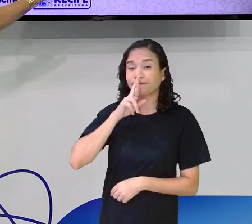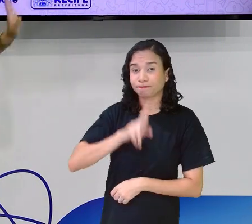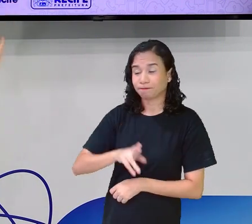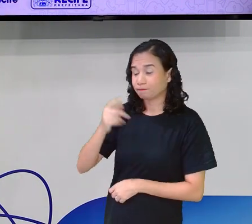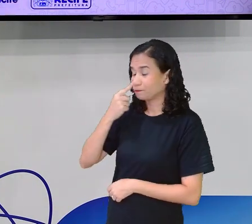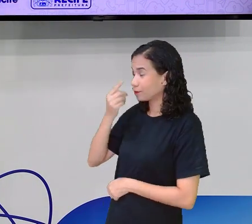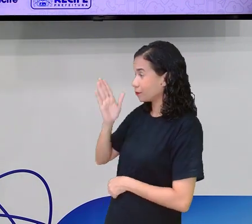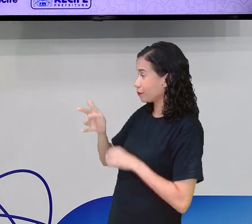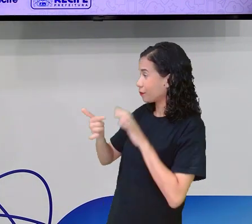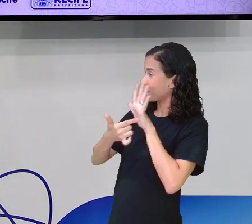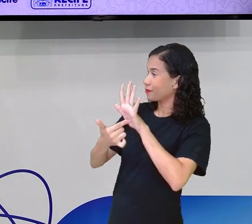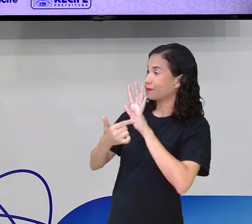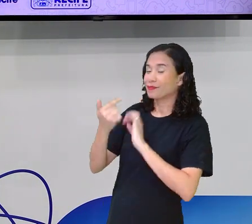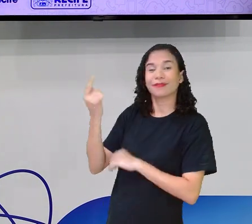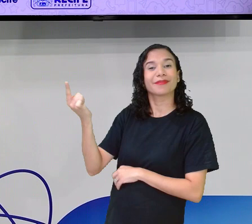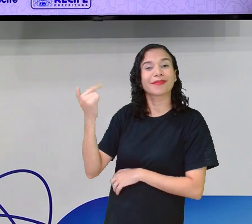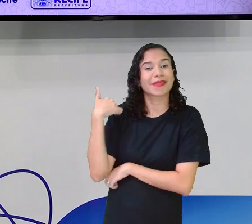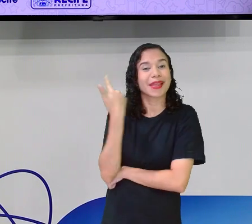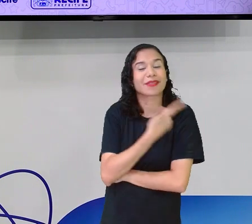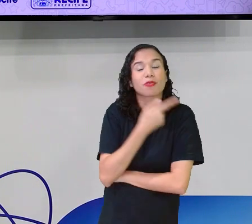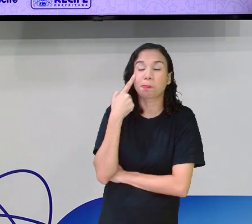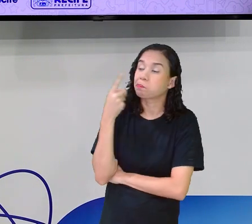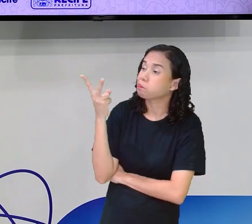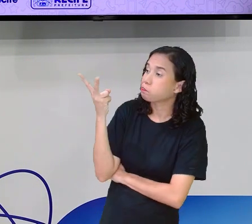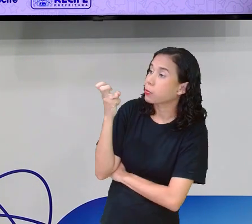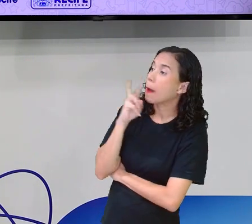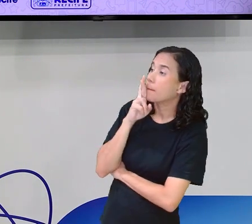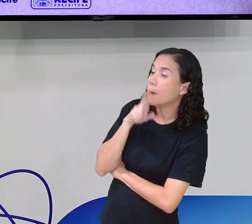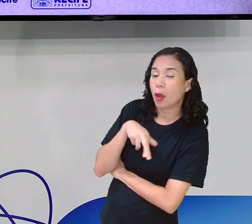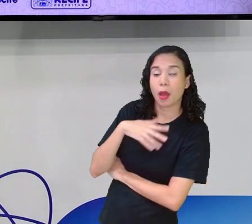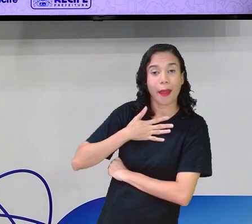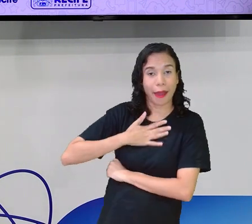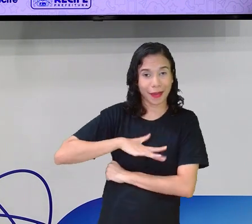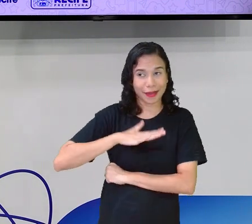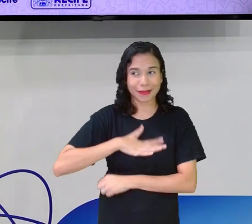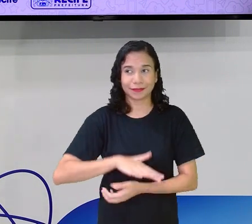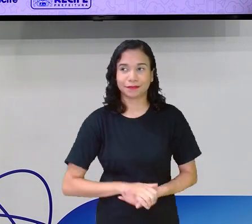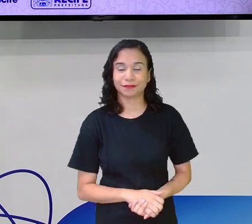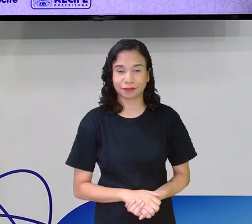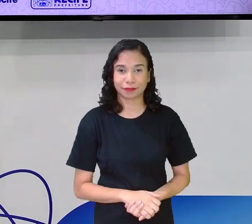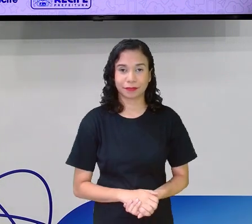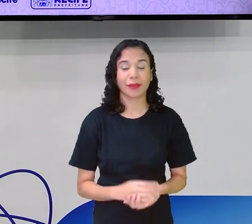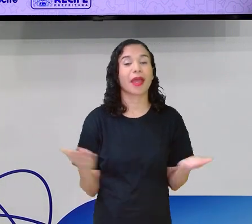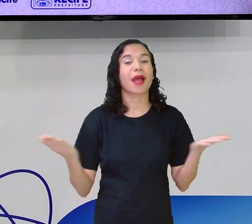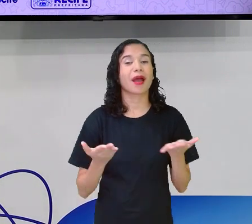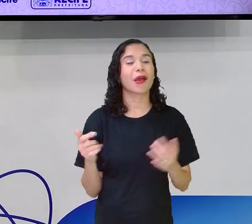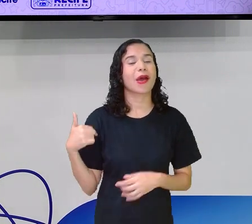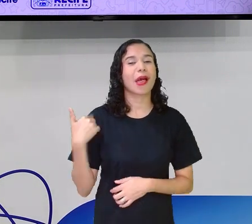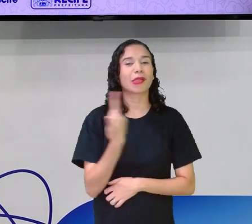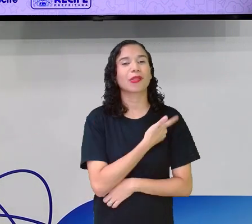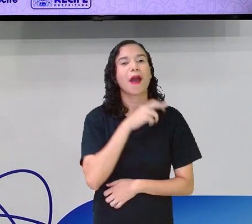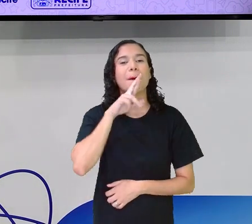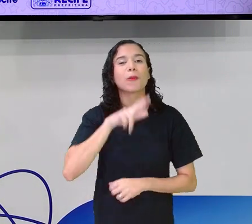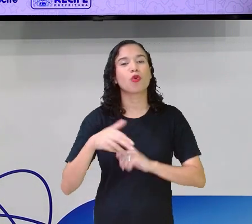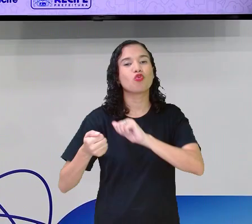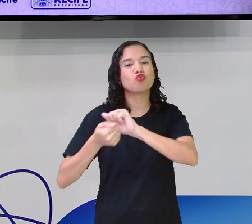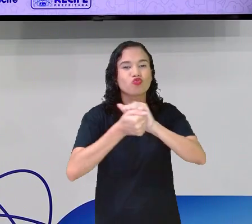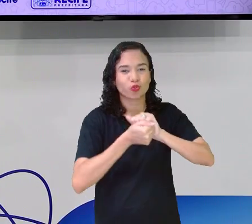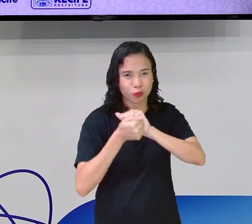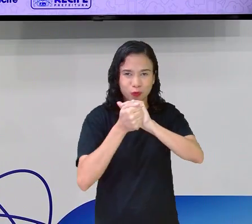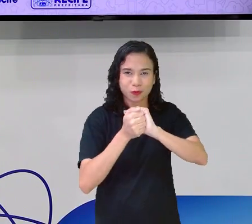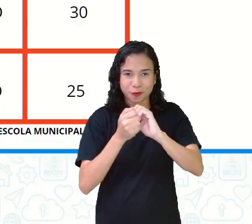já estão na cara para a gente responder com tranquilidade. Agora a gente vai responder junto,